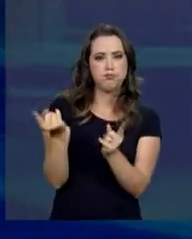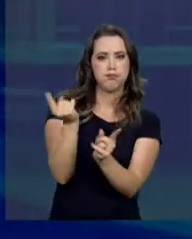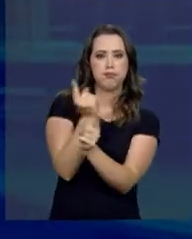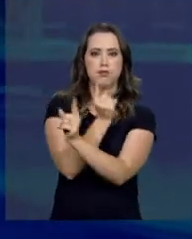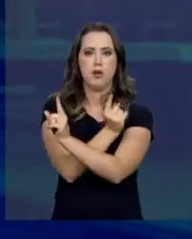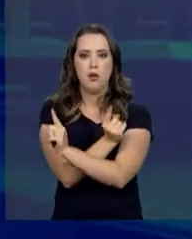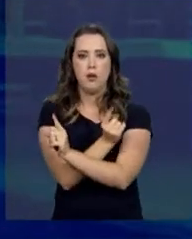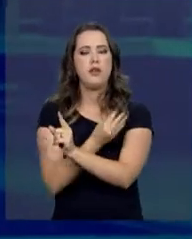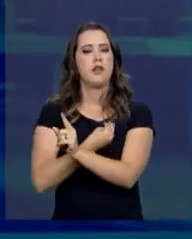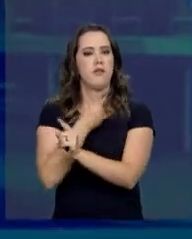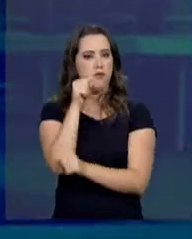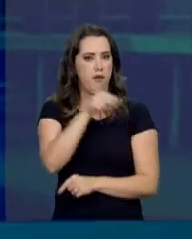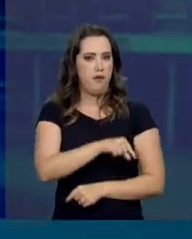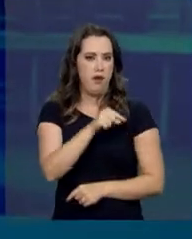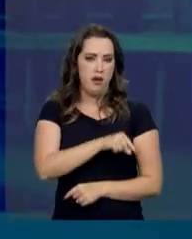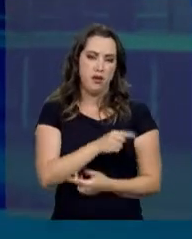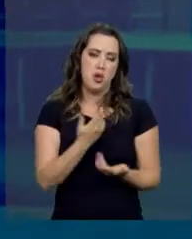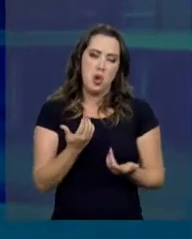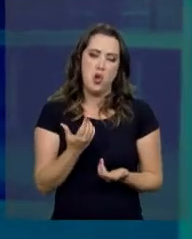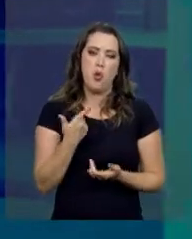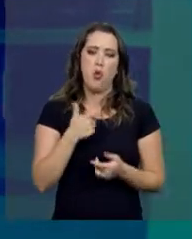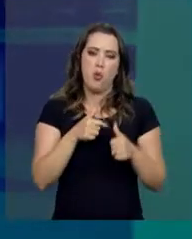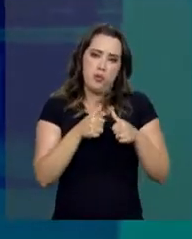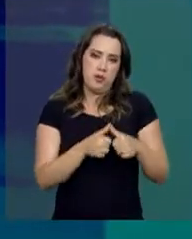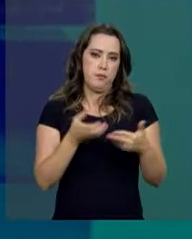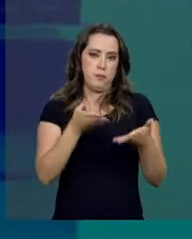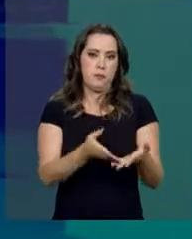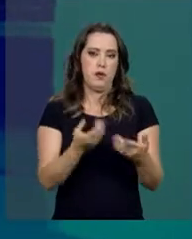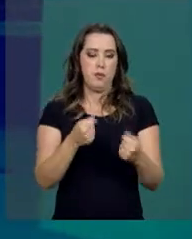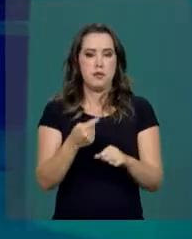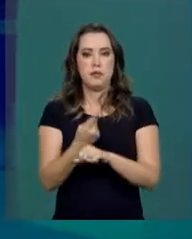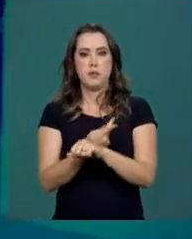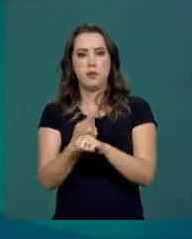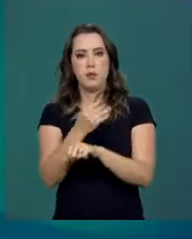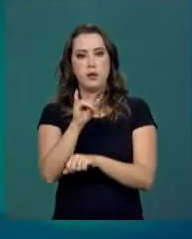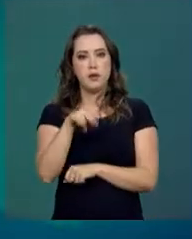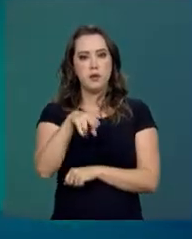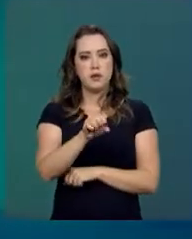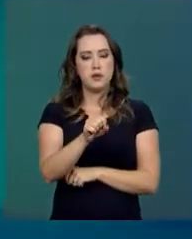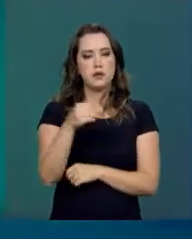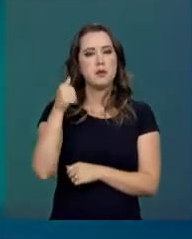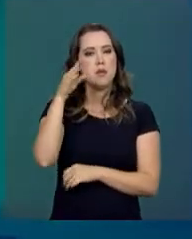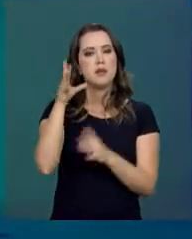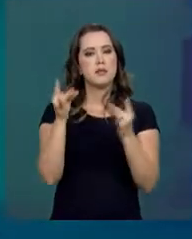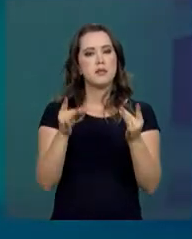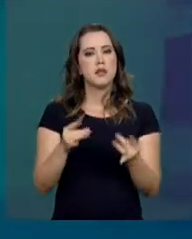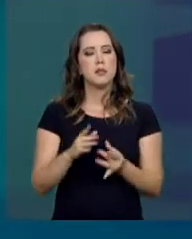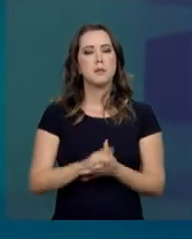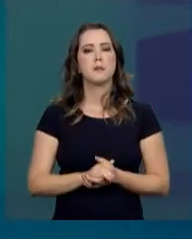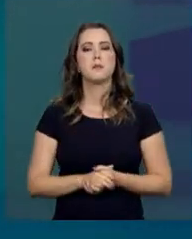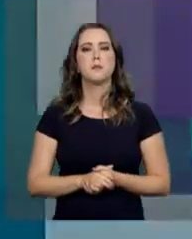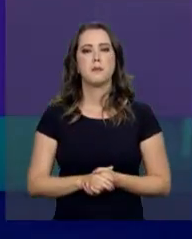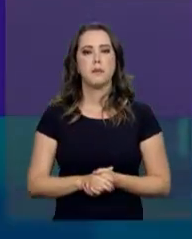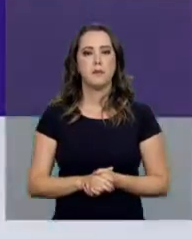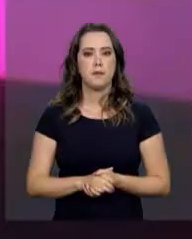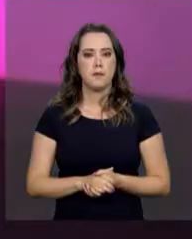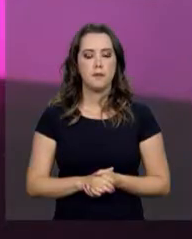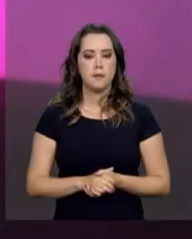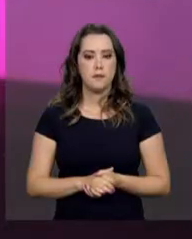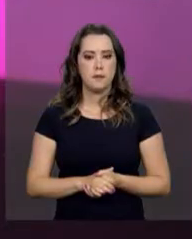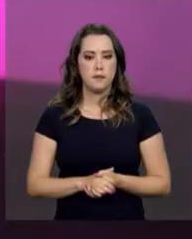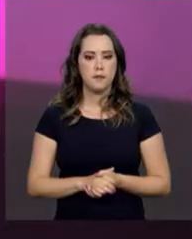ou viveram aqui eles devem procurar o inss quem tem mais informações é o repórter pablo mundinho